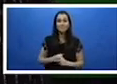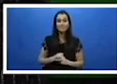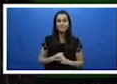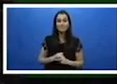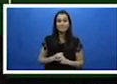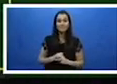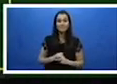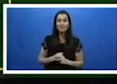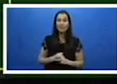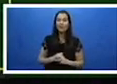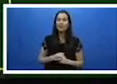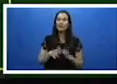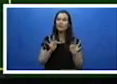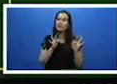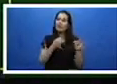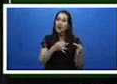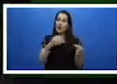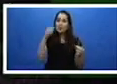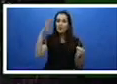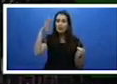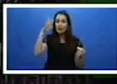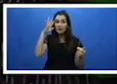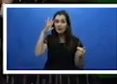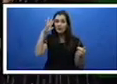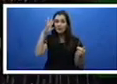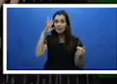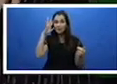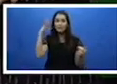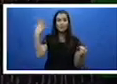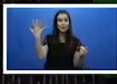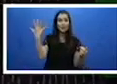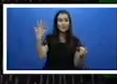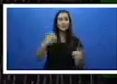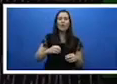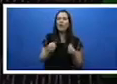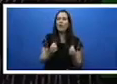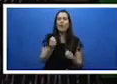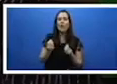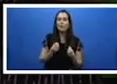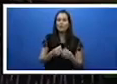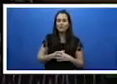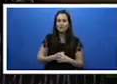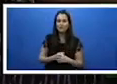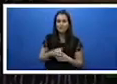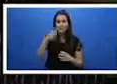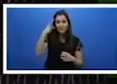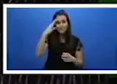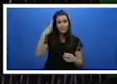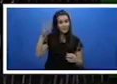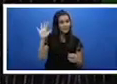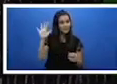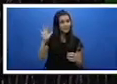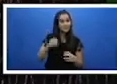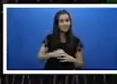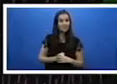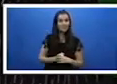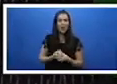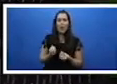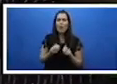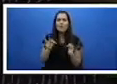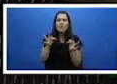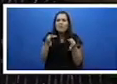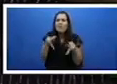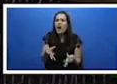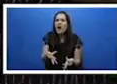E a solução, que nós chamamos de finalização também. Como vai ser a solução dessa história? Qual vai ser o final